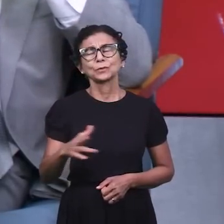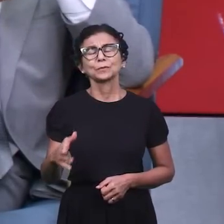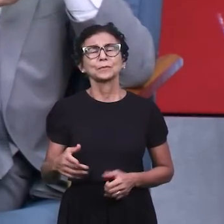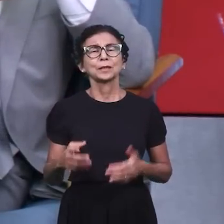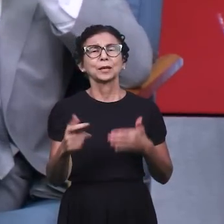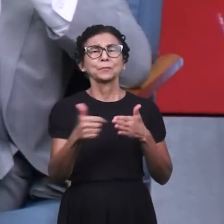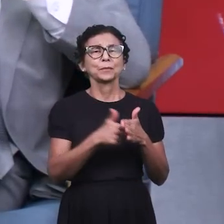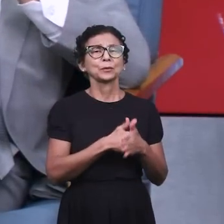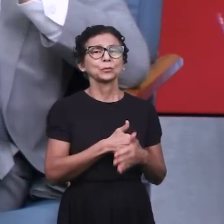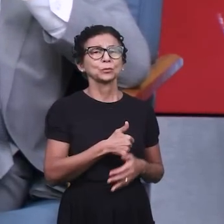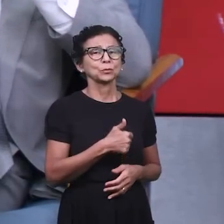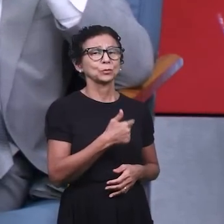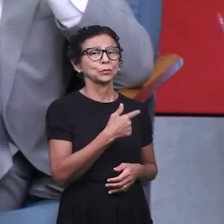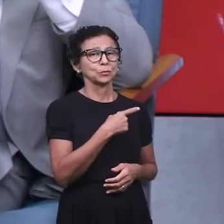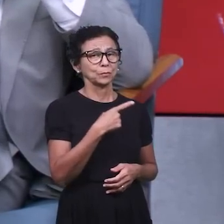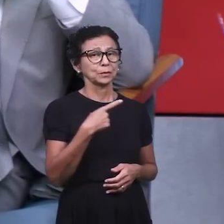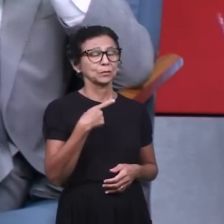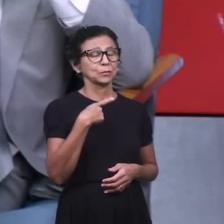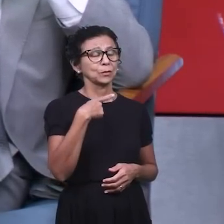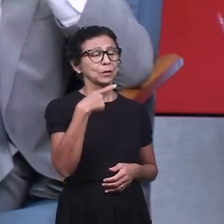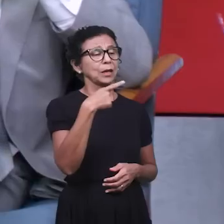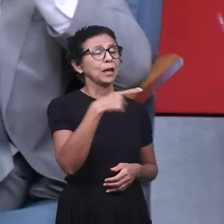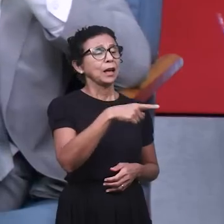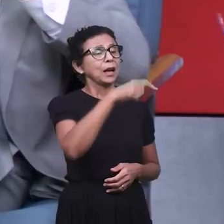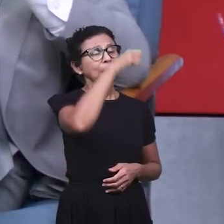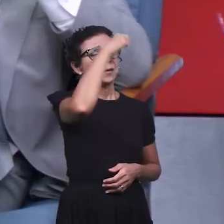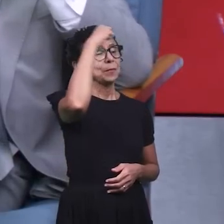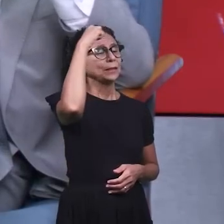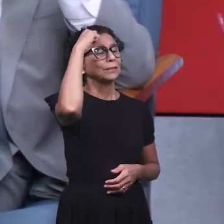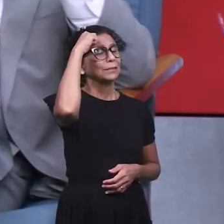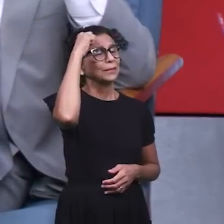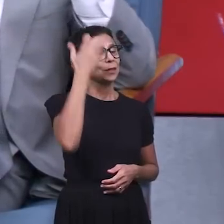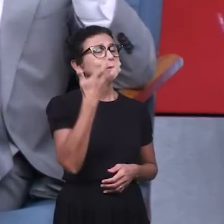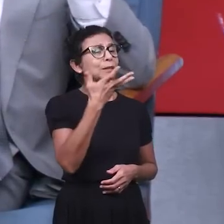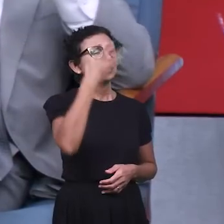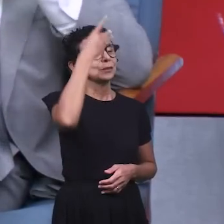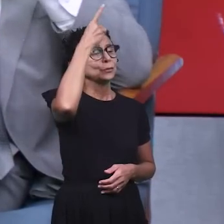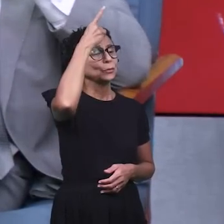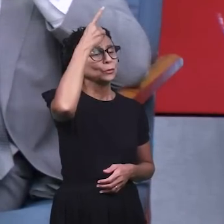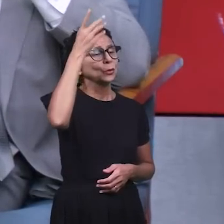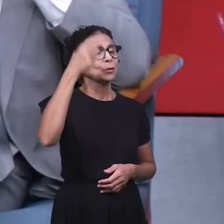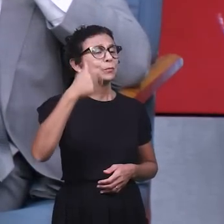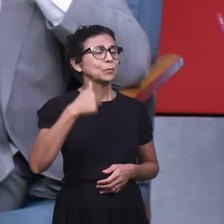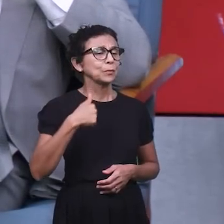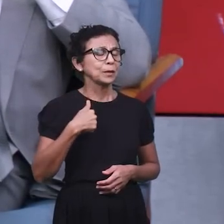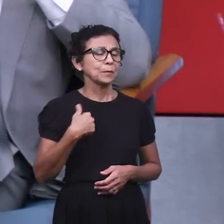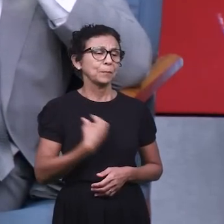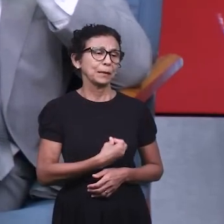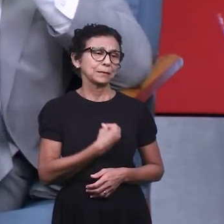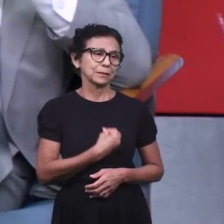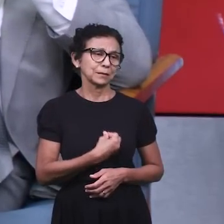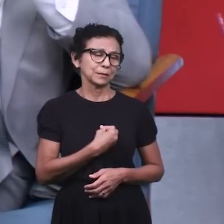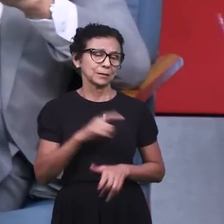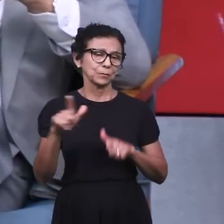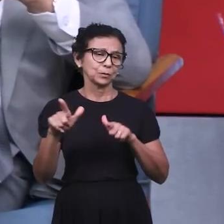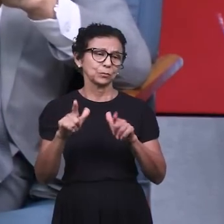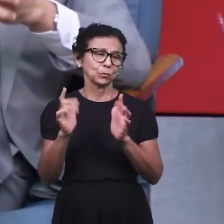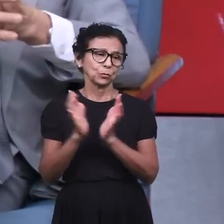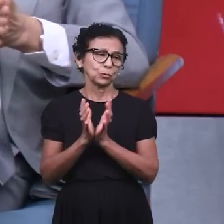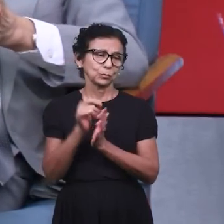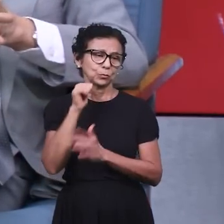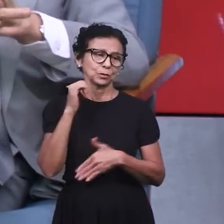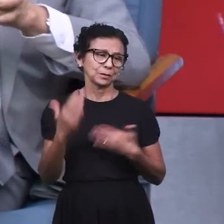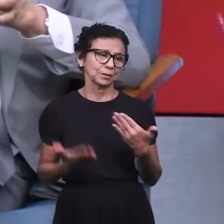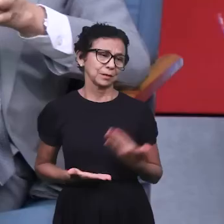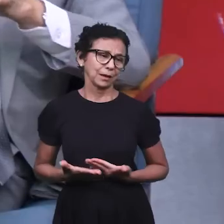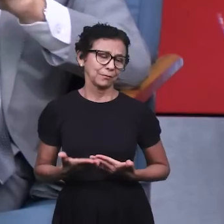ela me perguntou, Amadeu, eu tenho vontade muito de ser usado em dons e tal, eu participo do trabalho de senhoras, mas eu não tenho pouco. Eu digo,